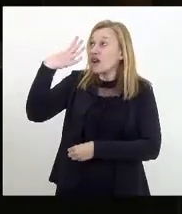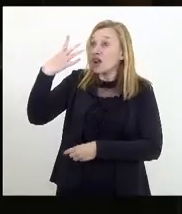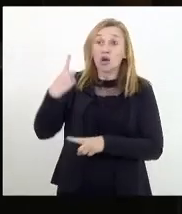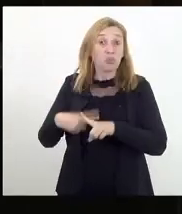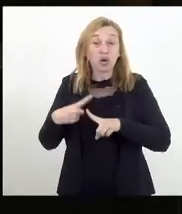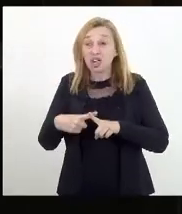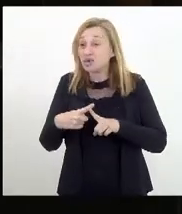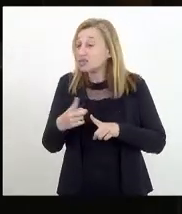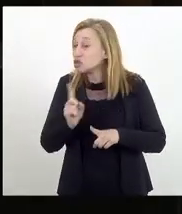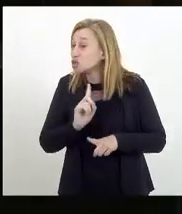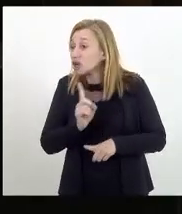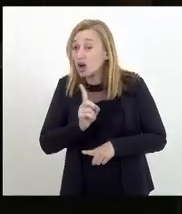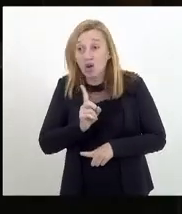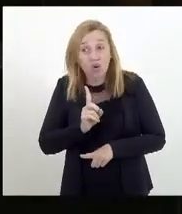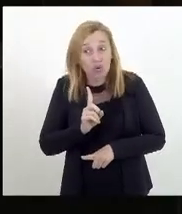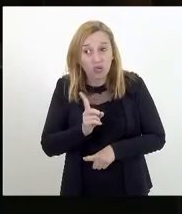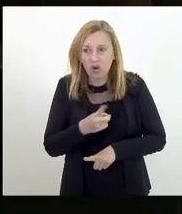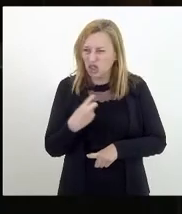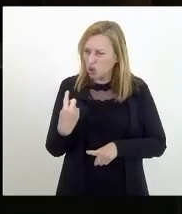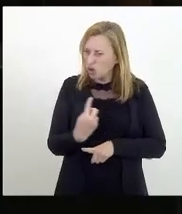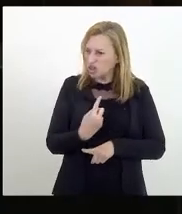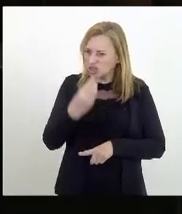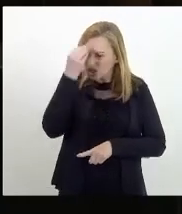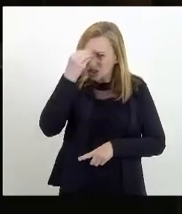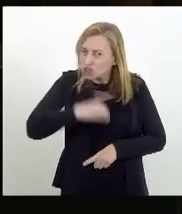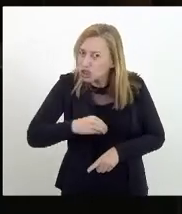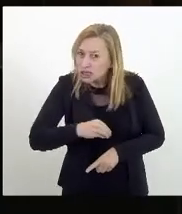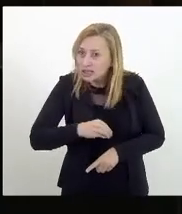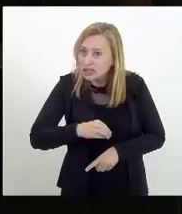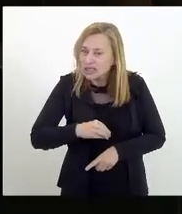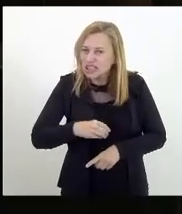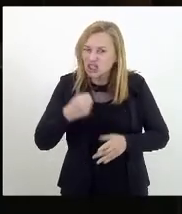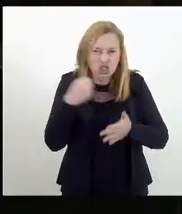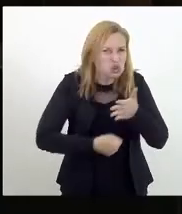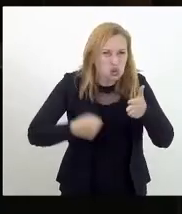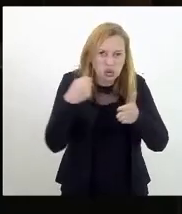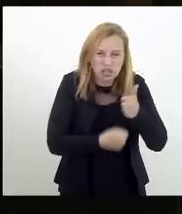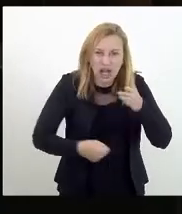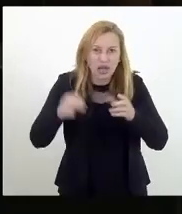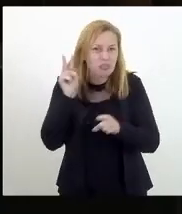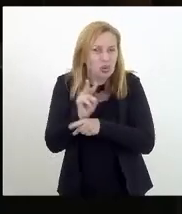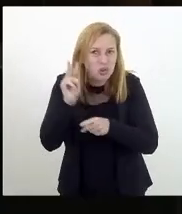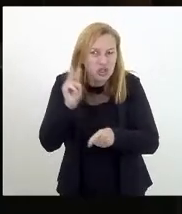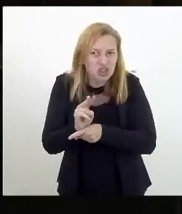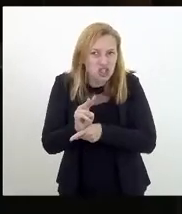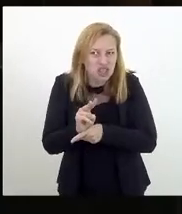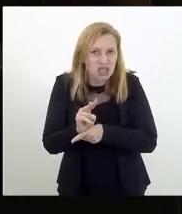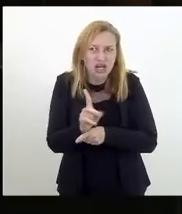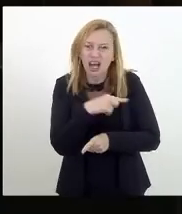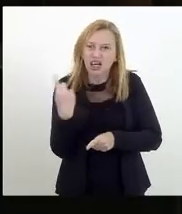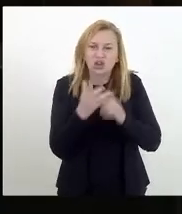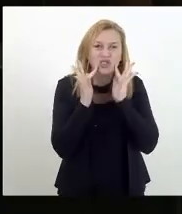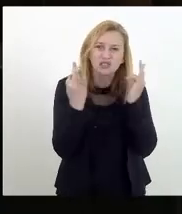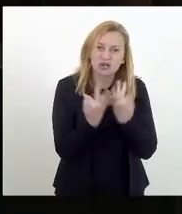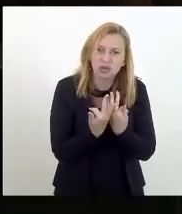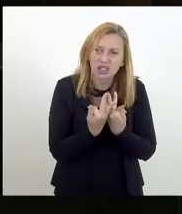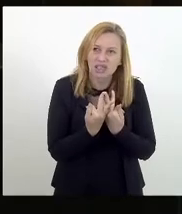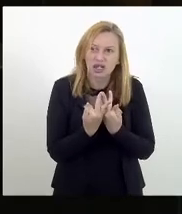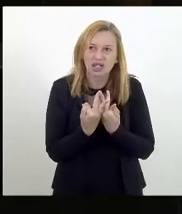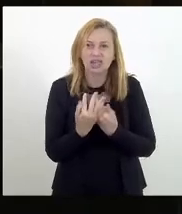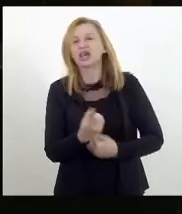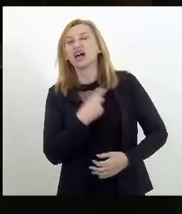Porque nós não vamos desistir de lutar e proteger a nossa família